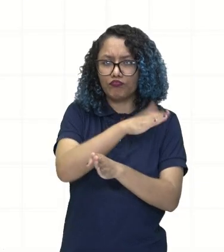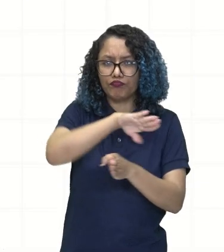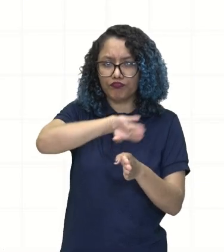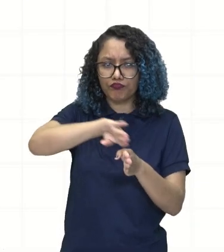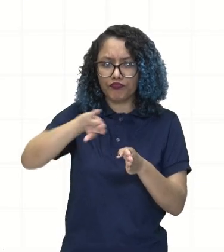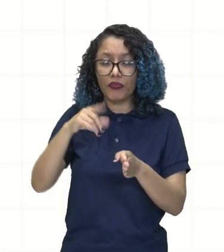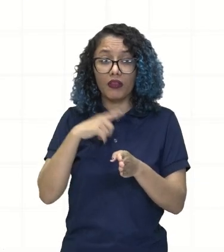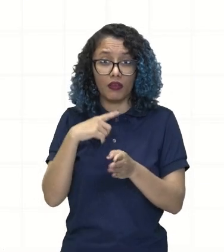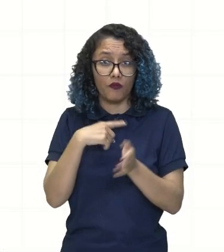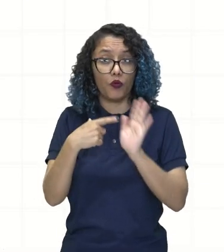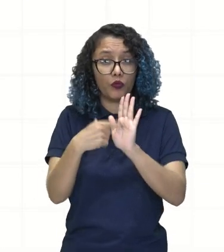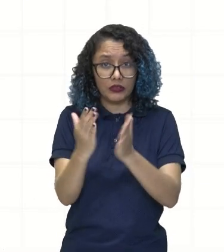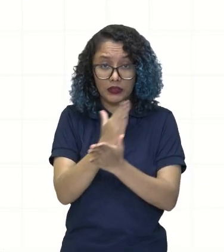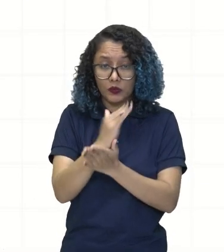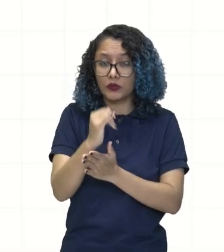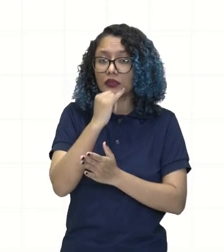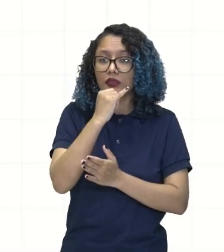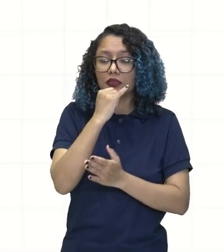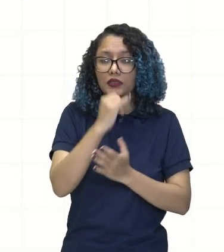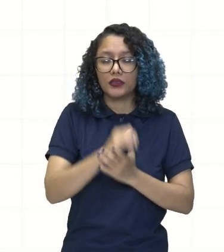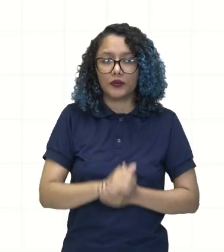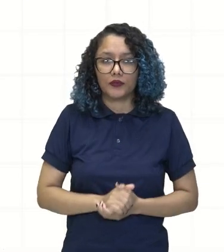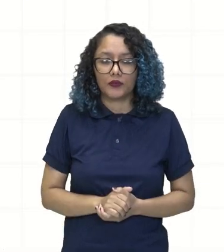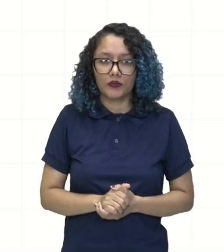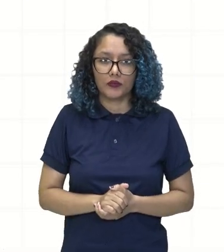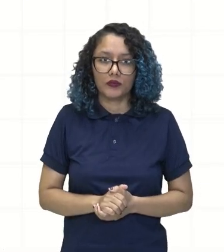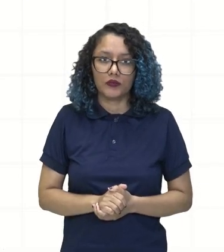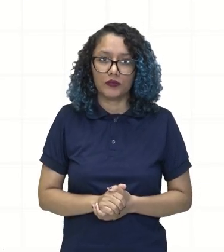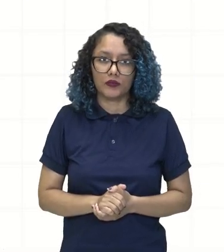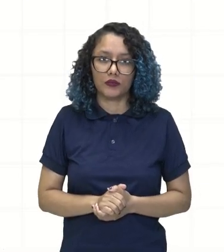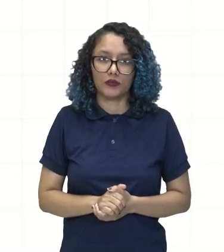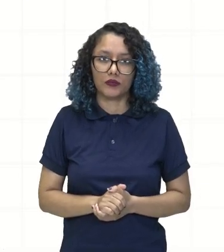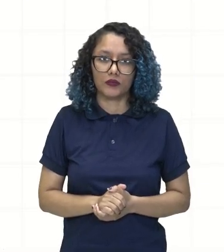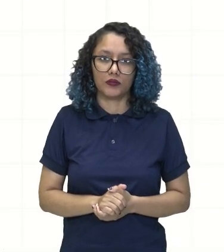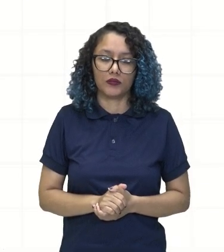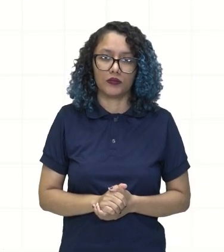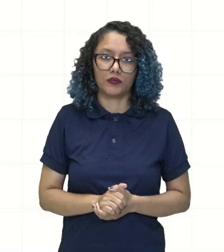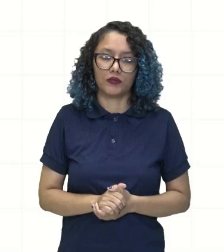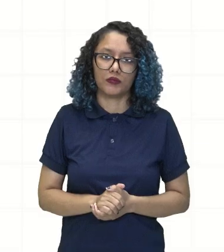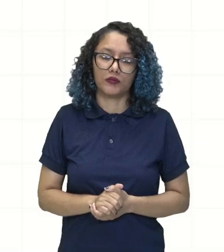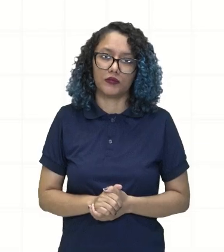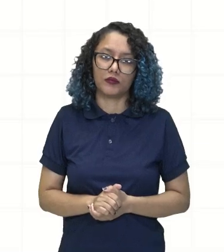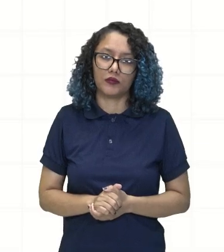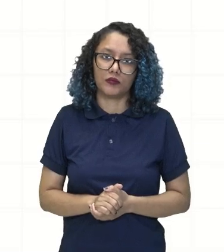ver alguns exemplos de subconjuntos,